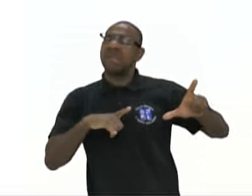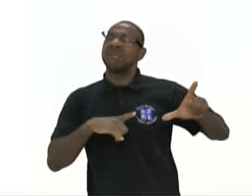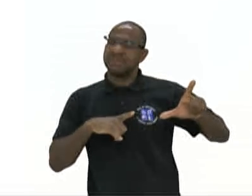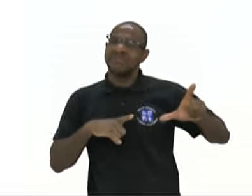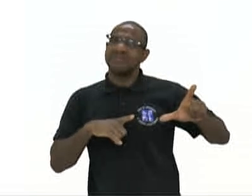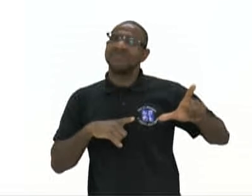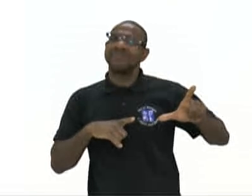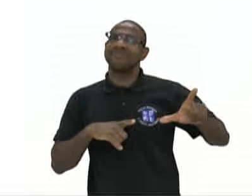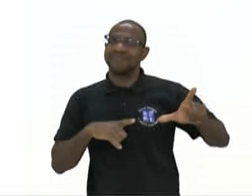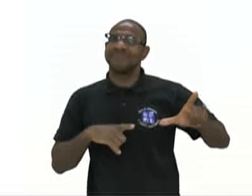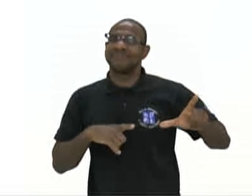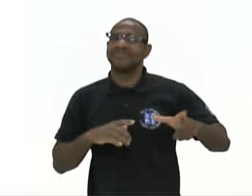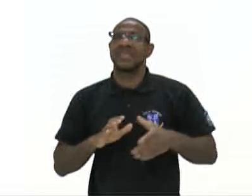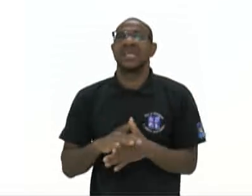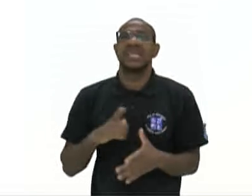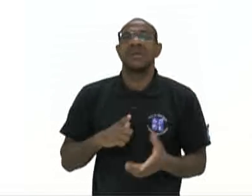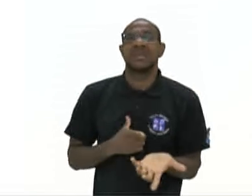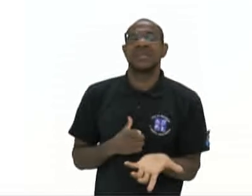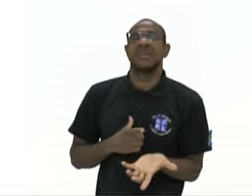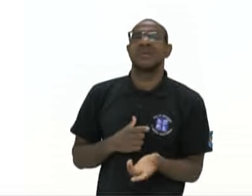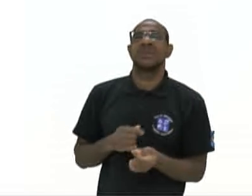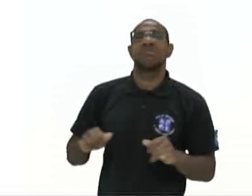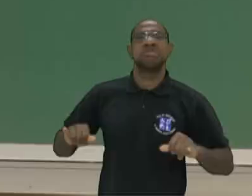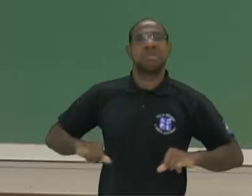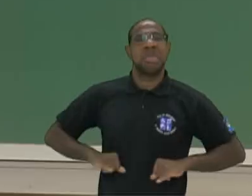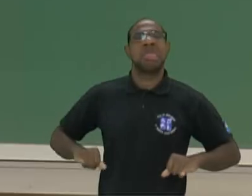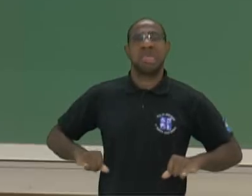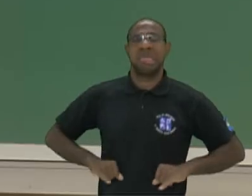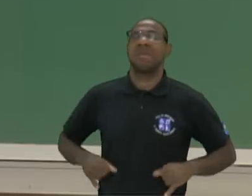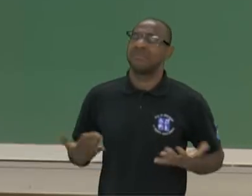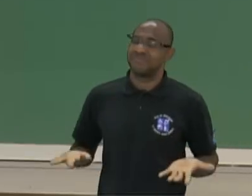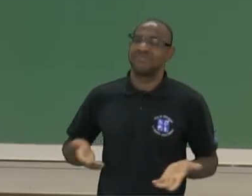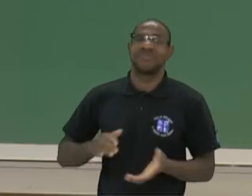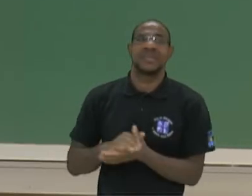grande zona de sacrifício invisível.